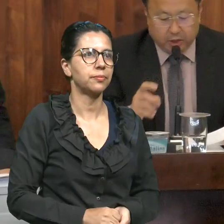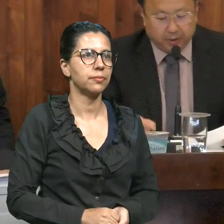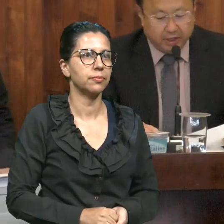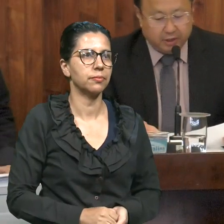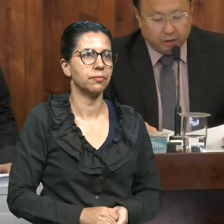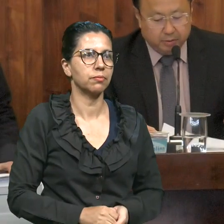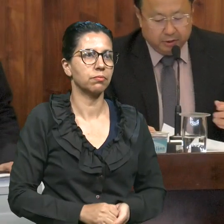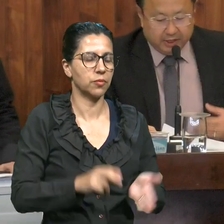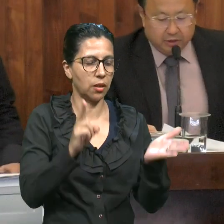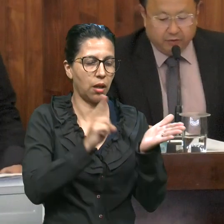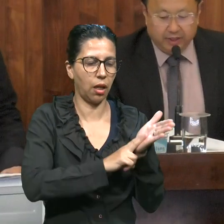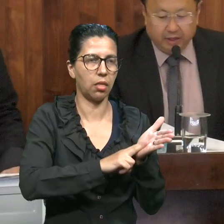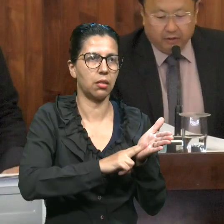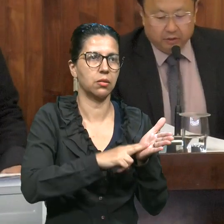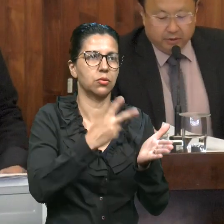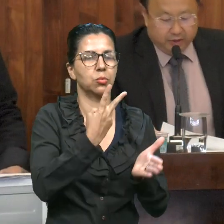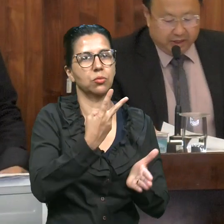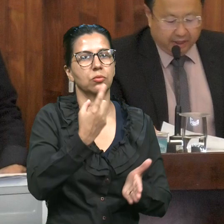Correspondência